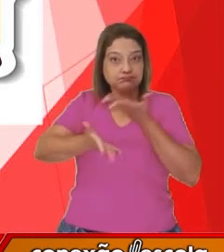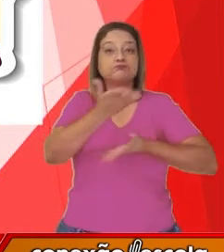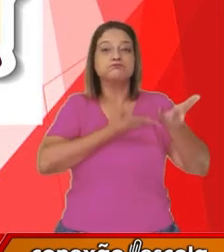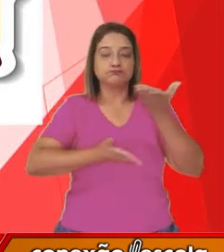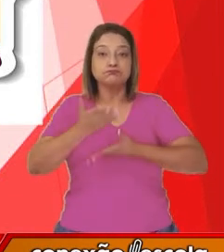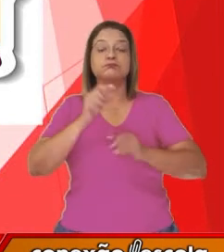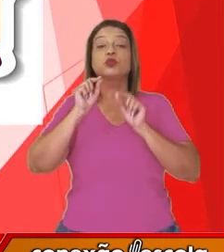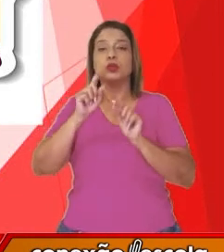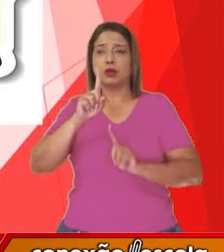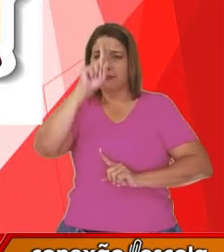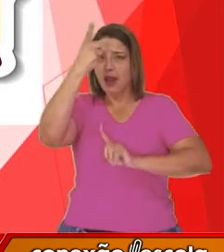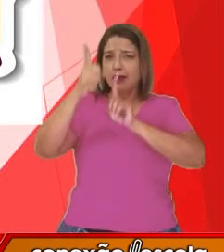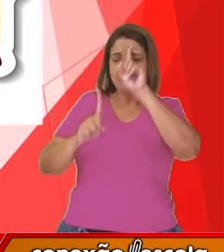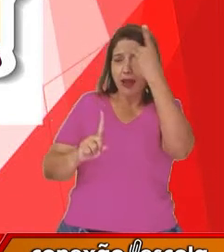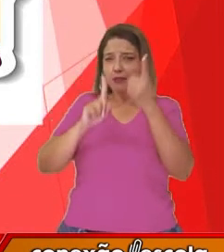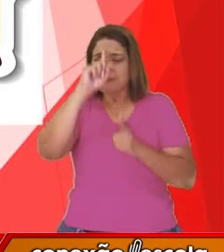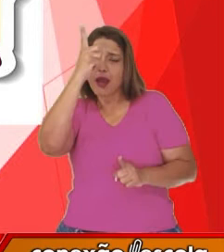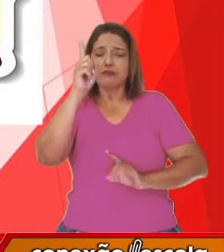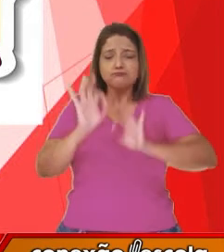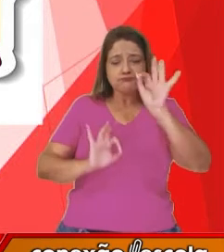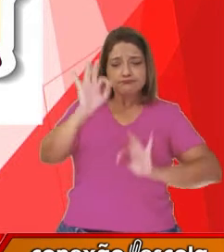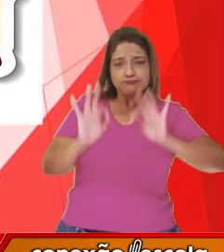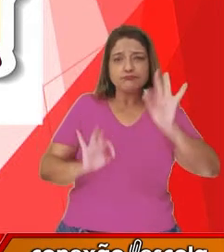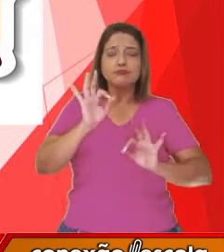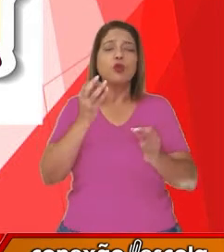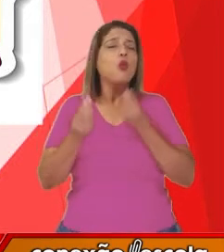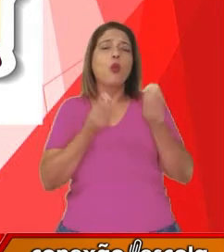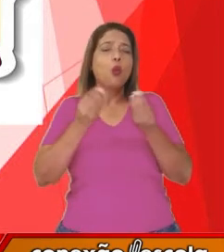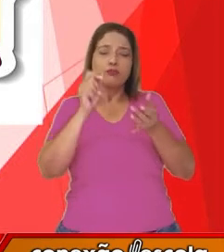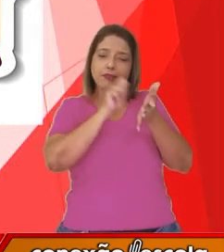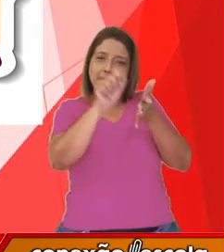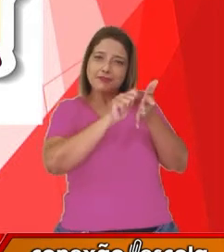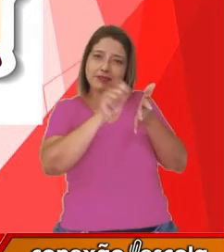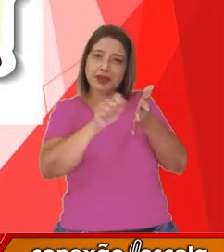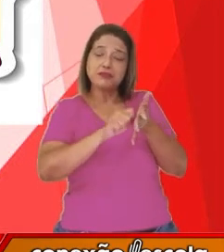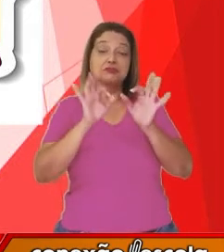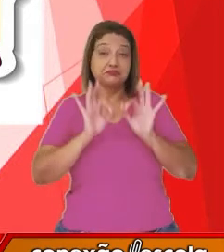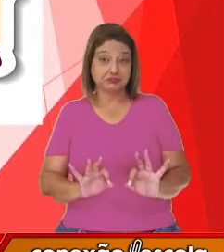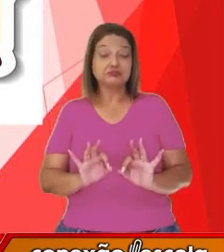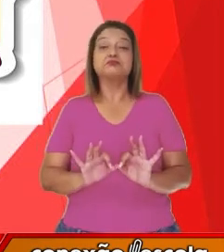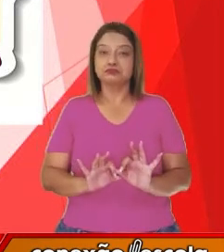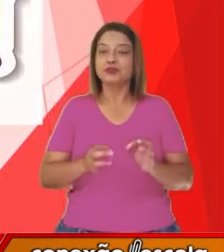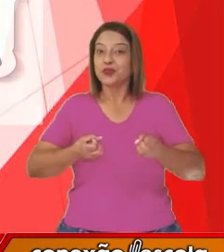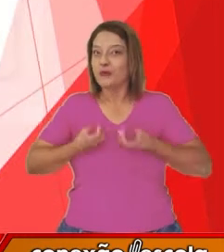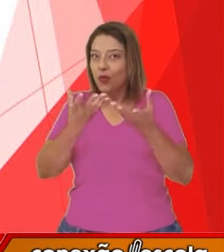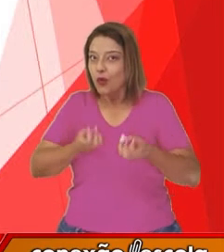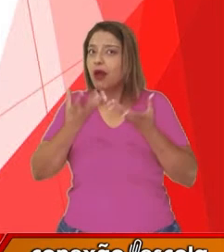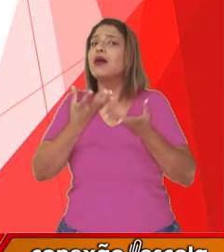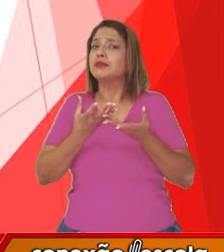a criatividade tenha espaço dentro das produções. Fazer um poema é um